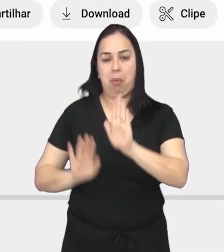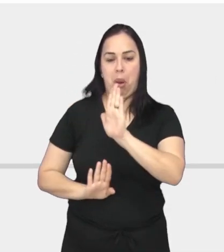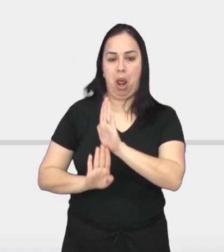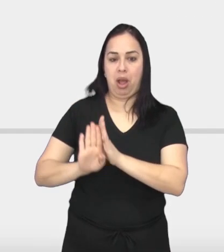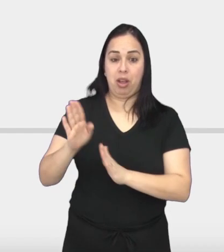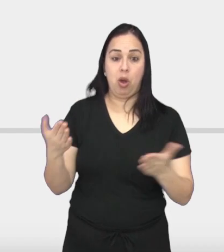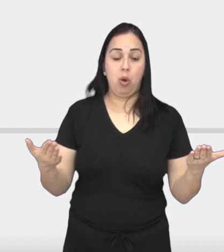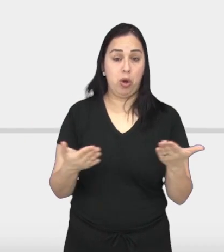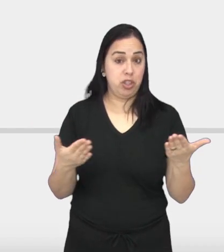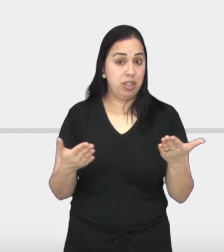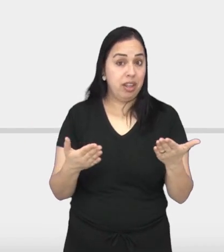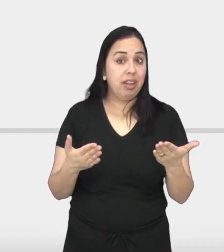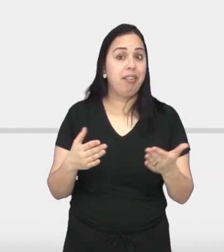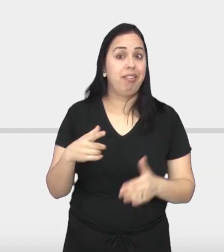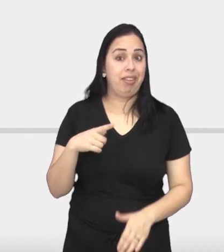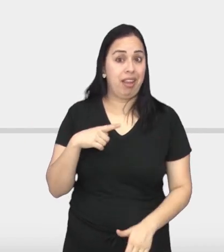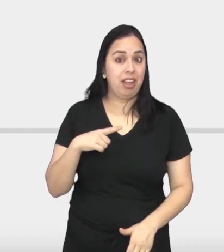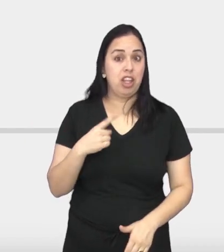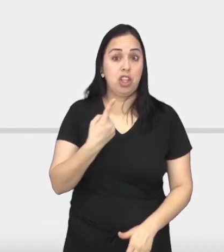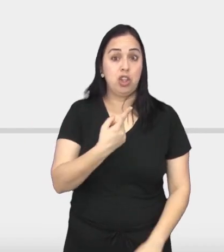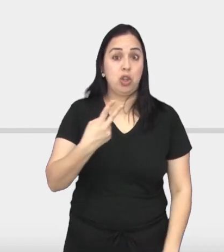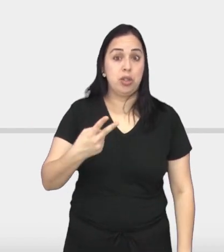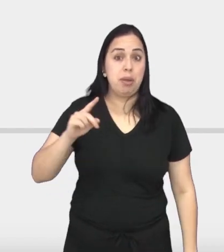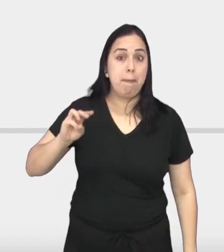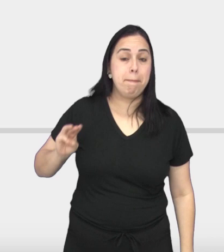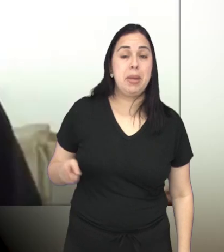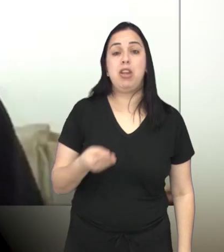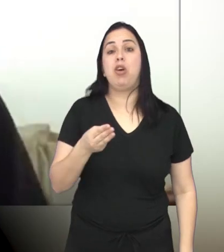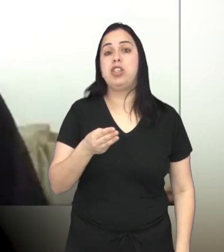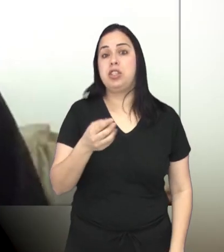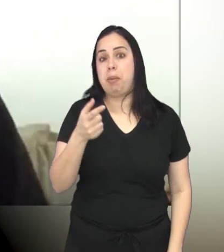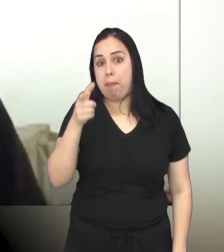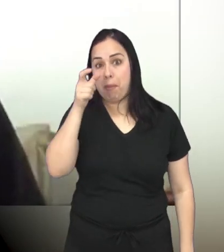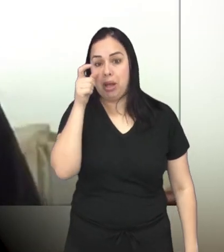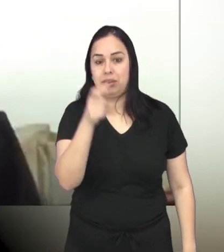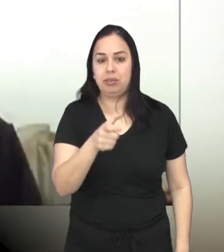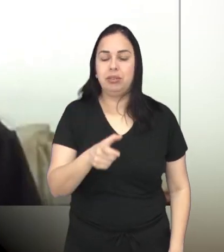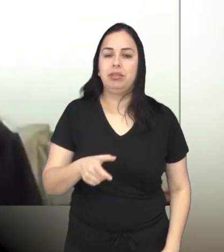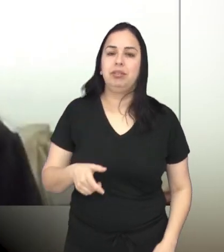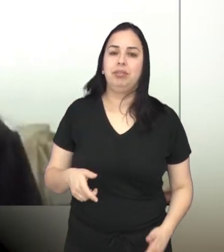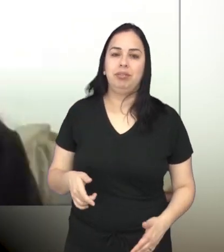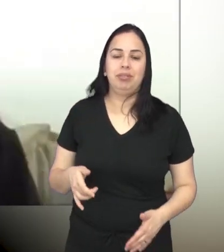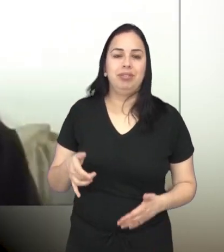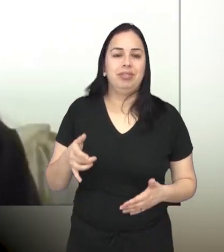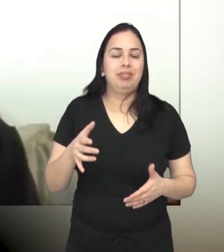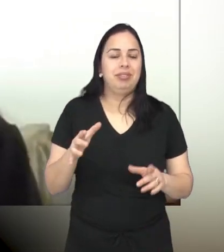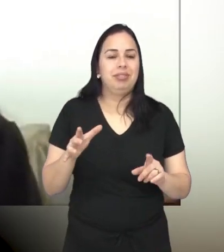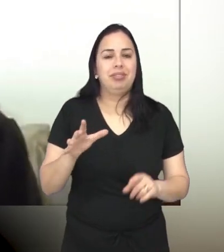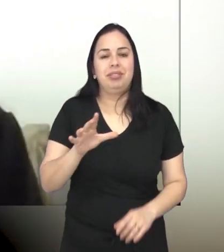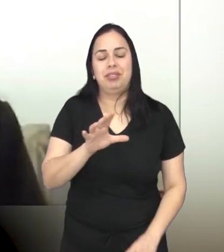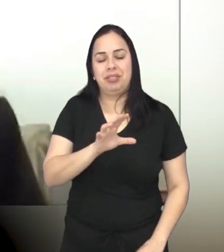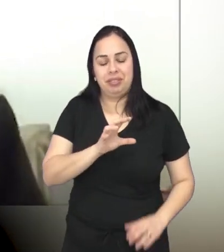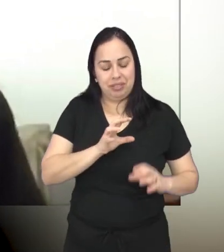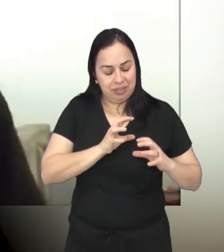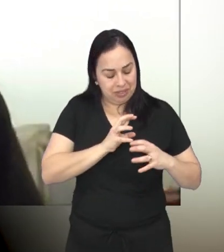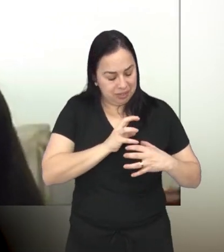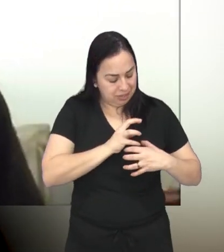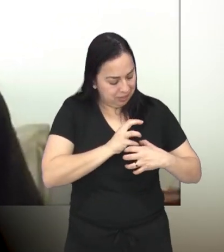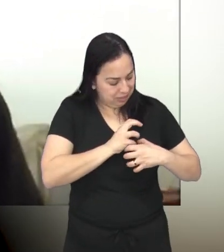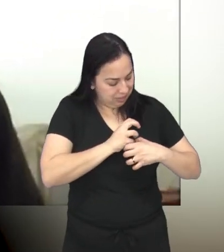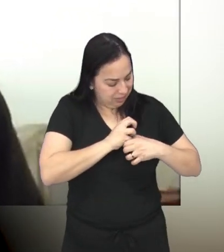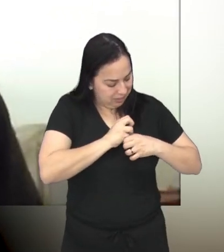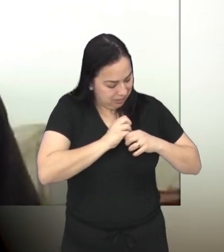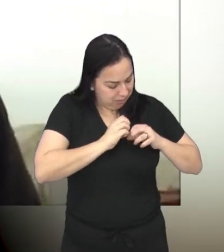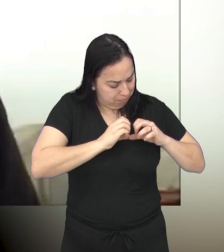Hoje, tem publicação que chega a mais de 12 milhões de views. Tanto amor